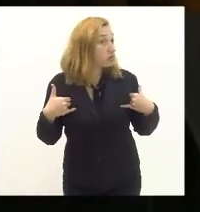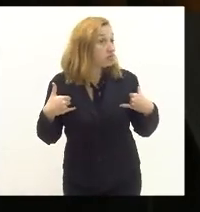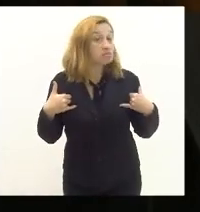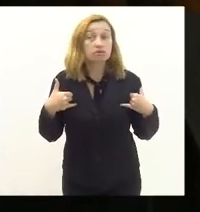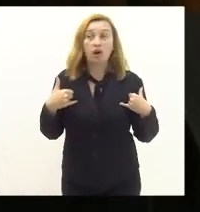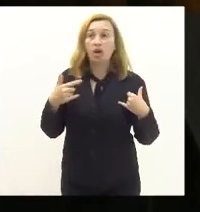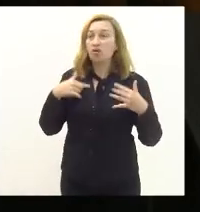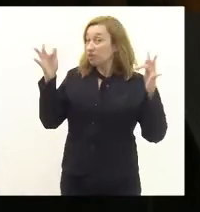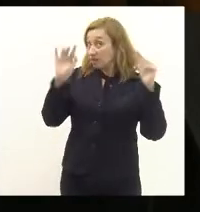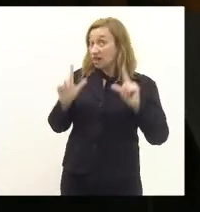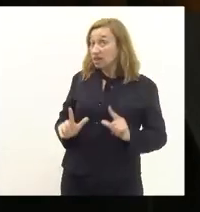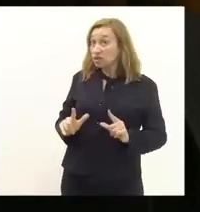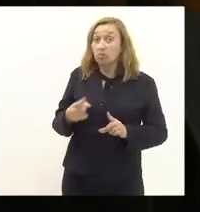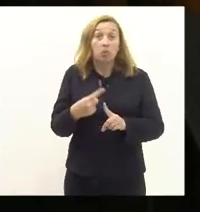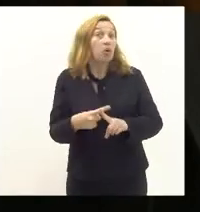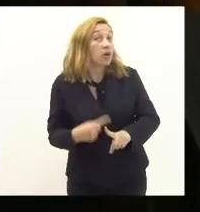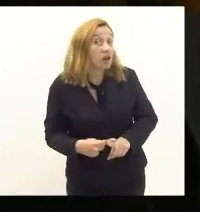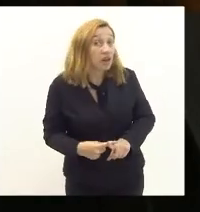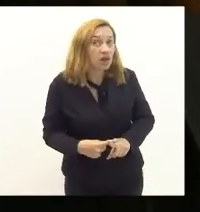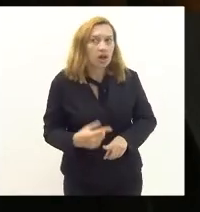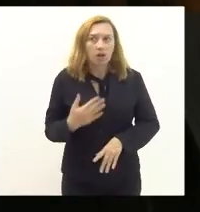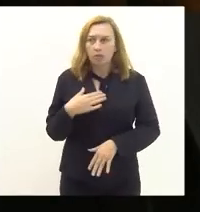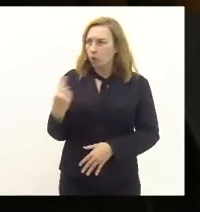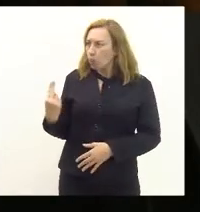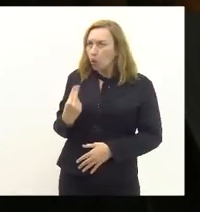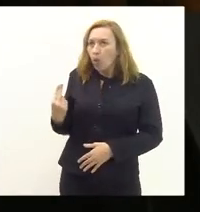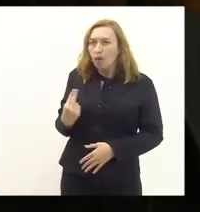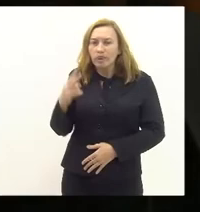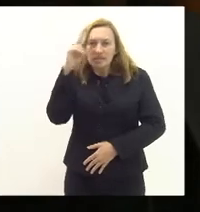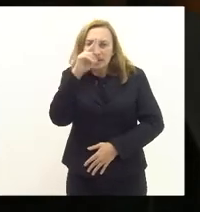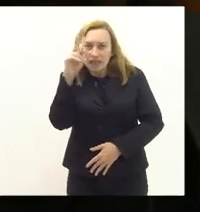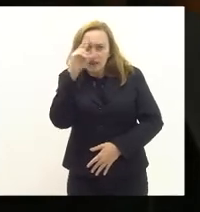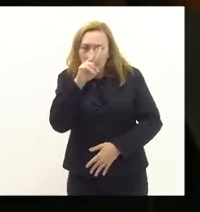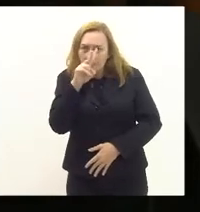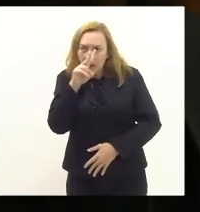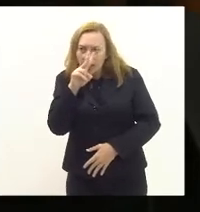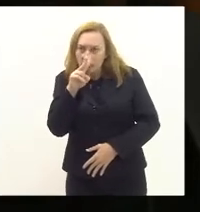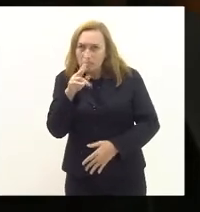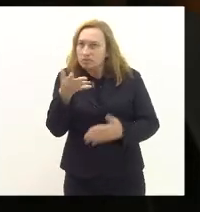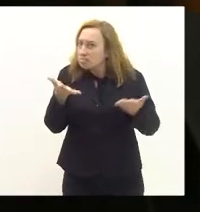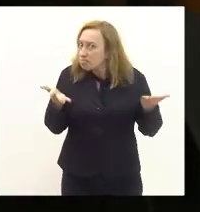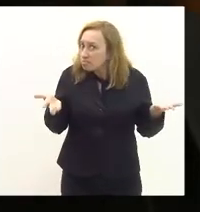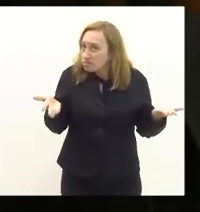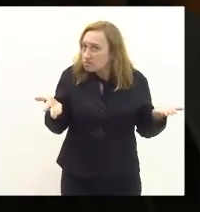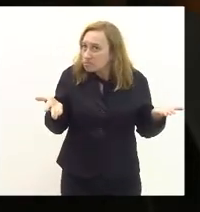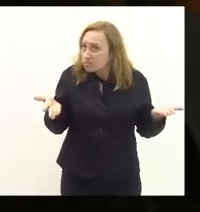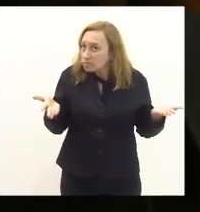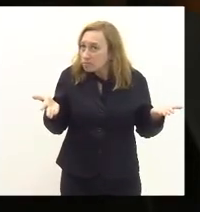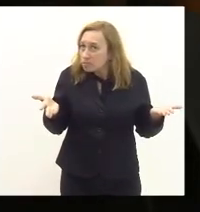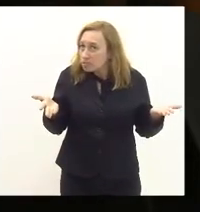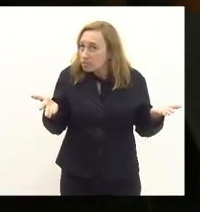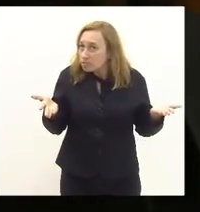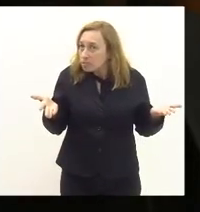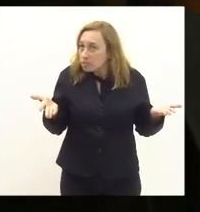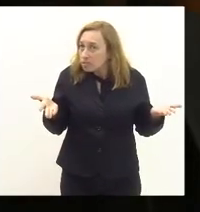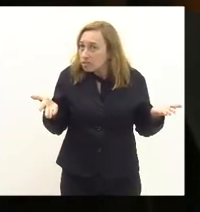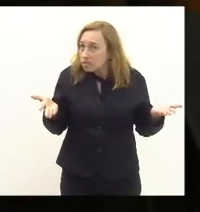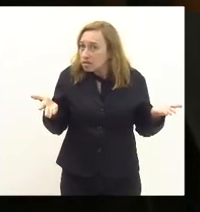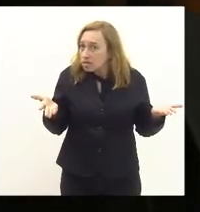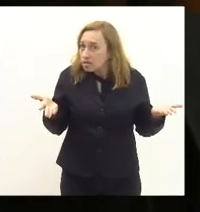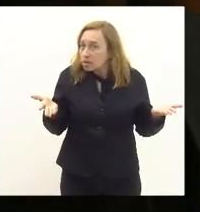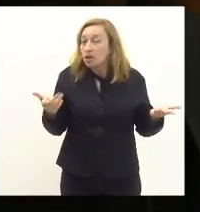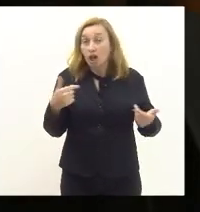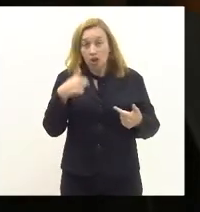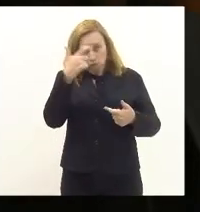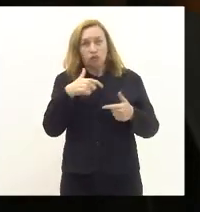feliz. Porque, para o meu nome estar sendo lembrado dessa maneira, eu só posso